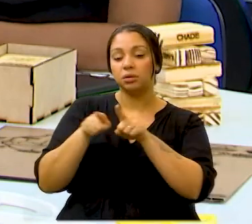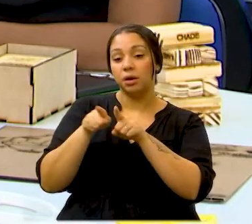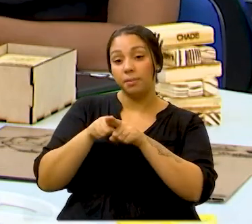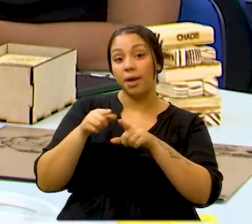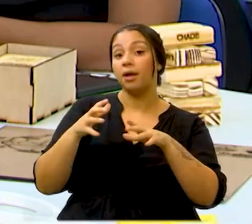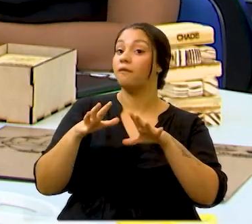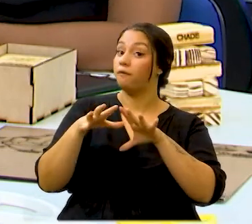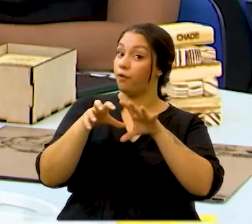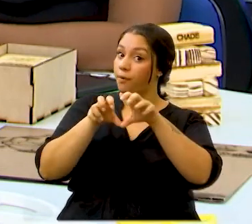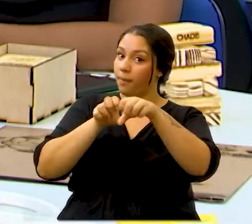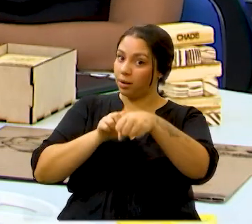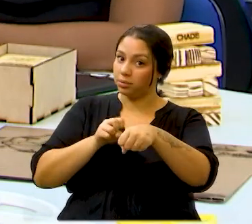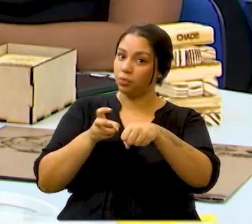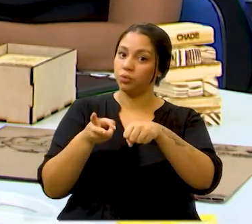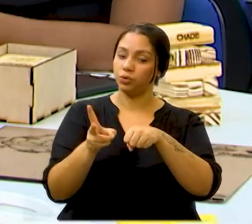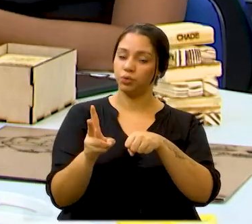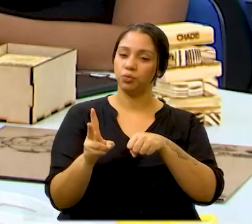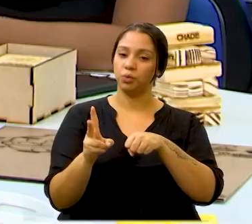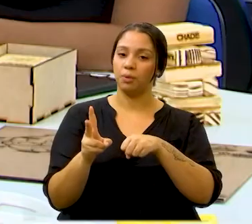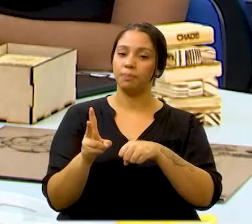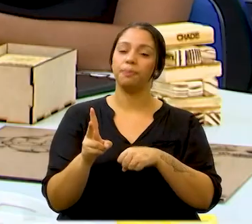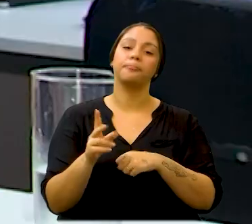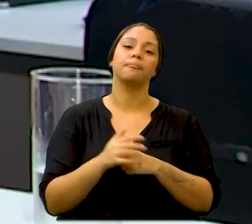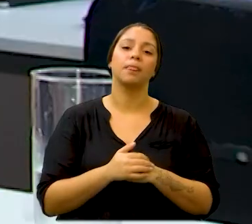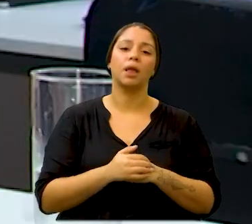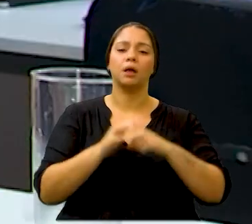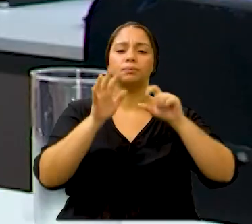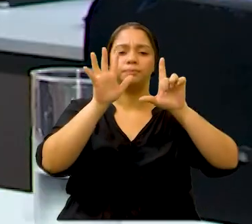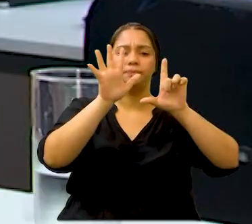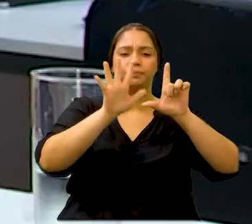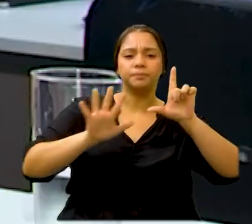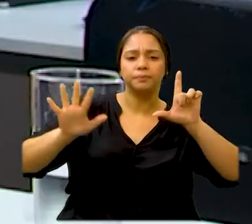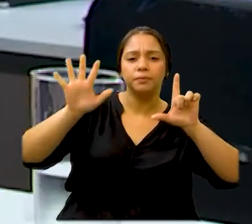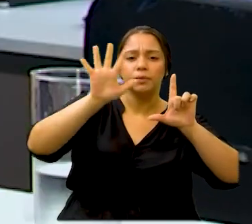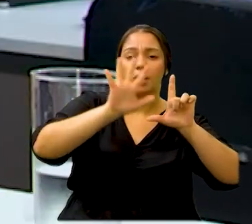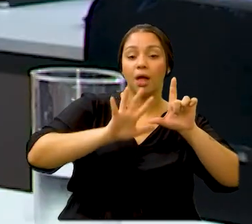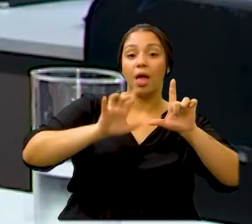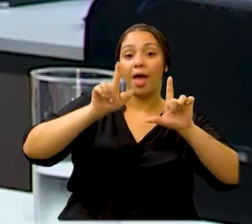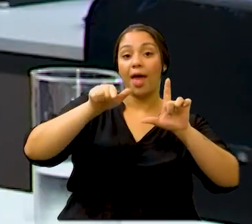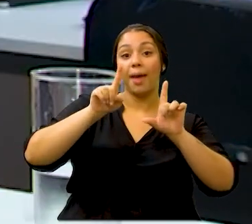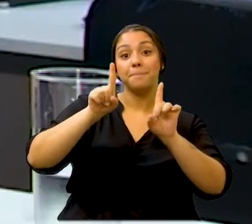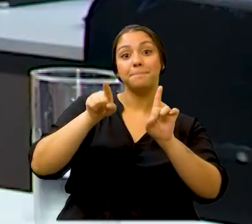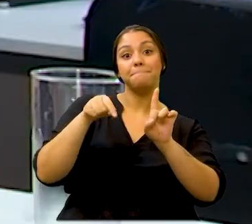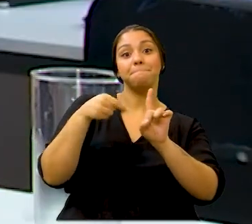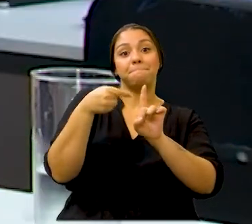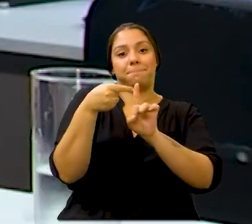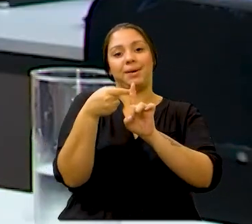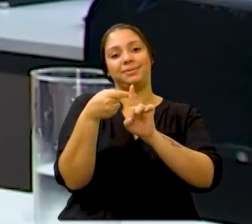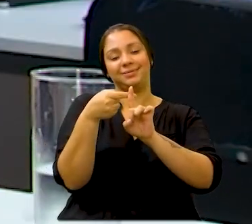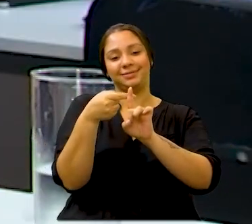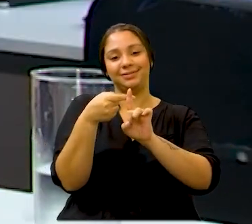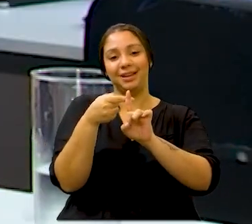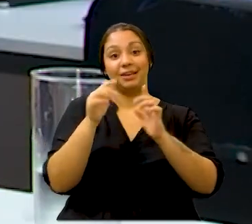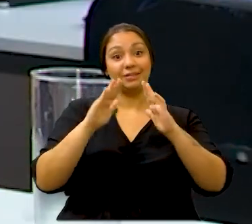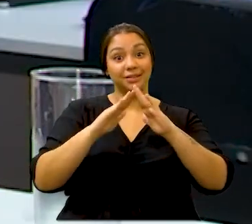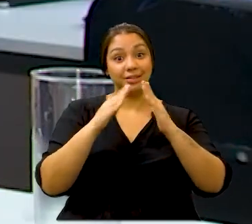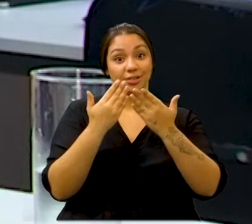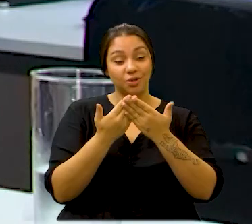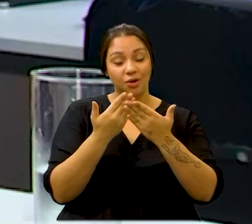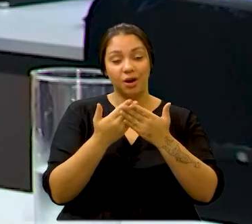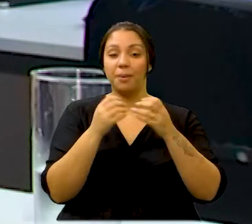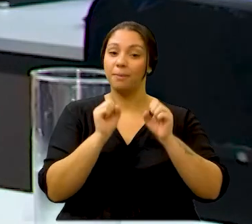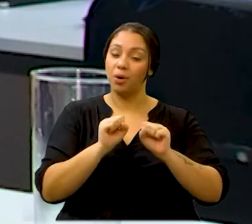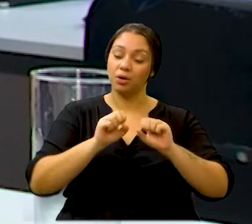totalmente necessário para que esse trabalho aconteça. O ANANCE é uma plataforma que veio somar, né, para que essas escolas